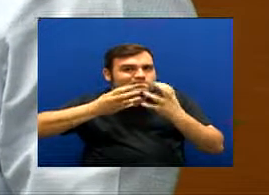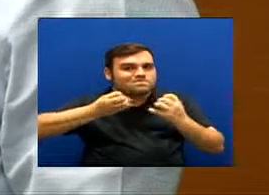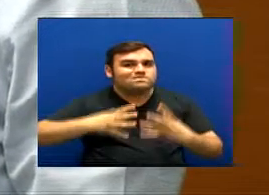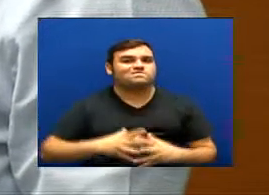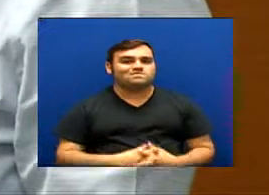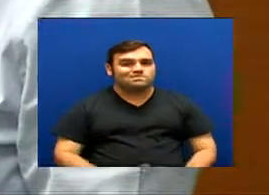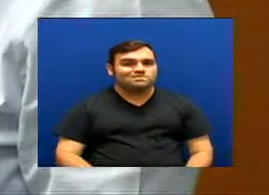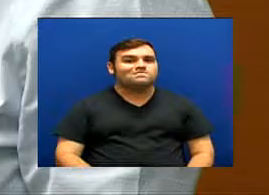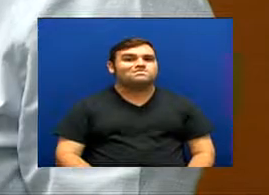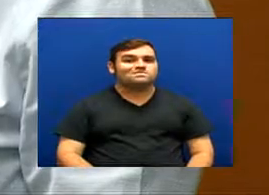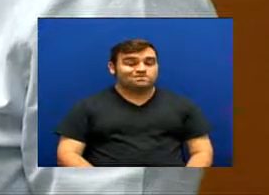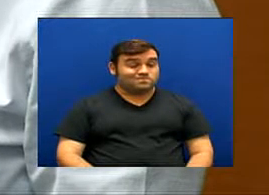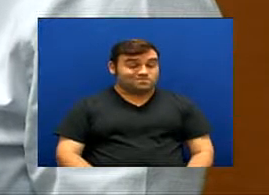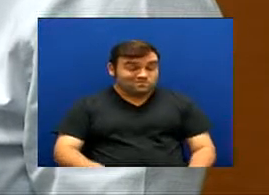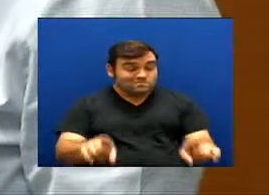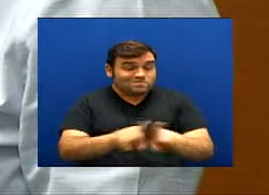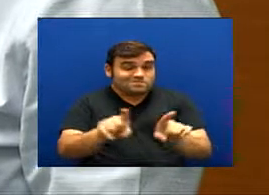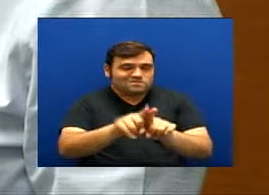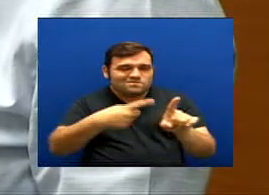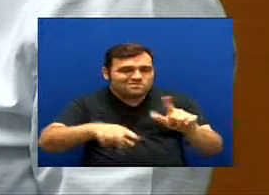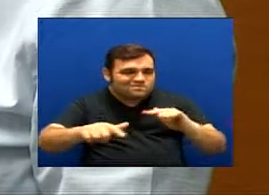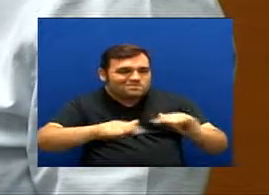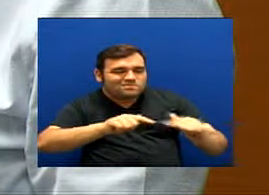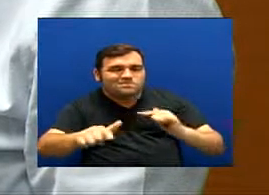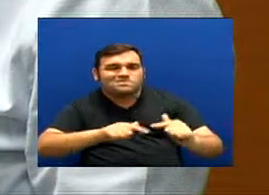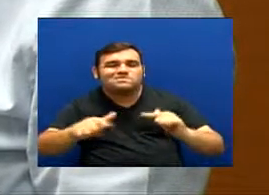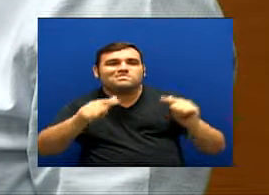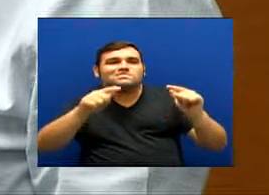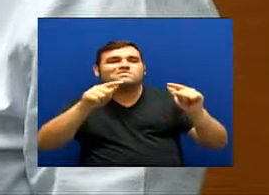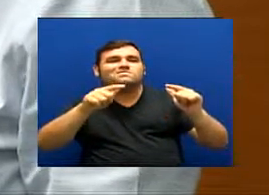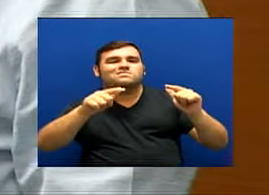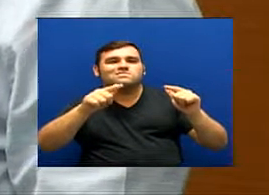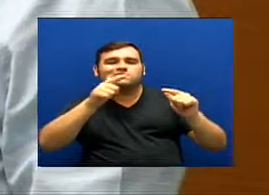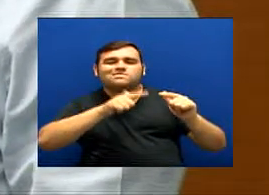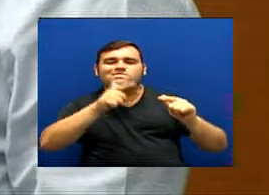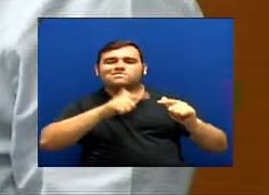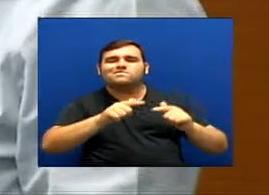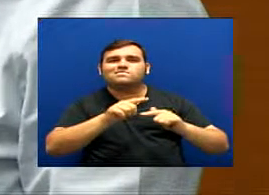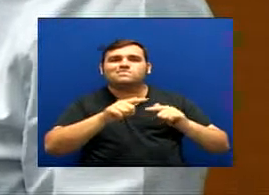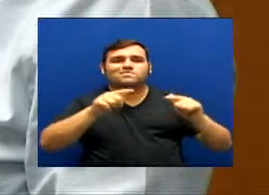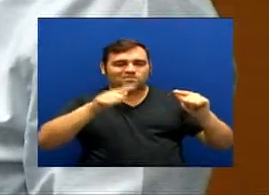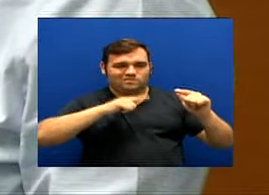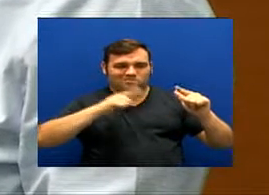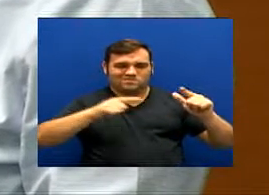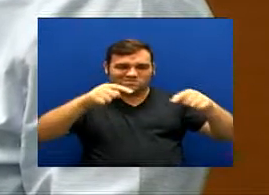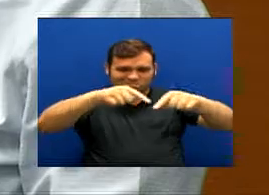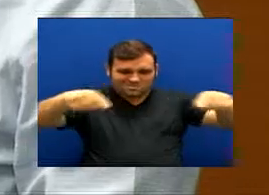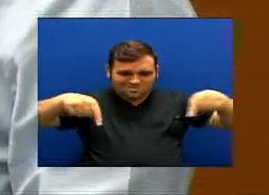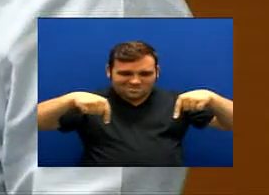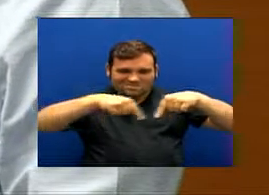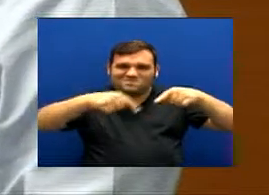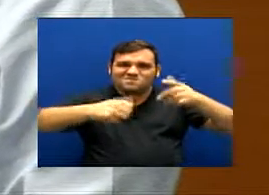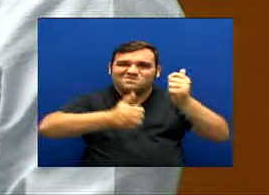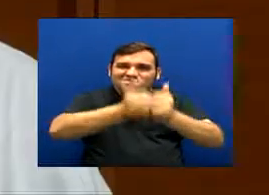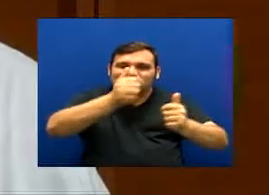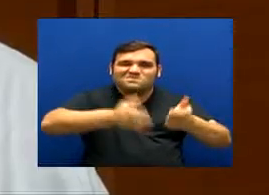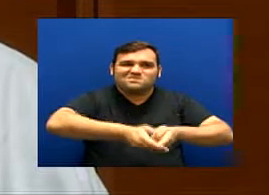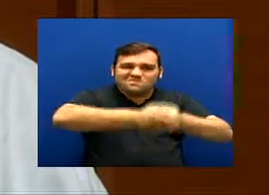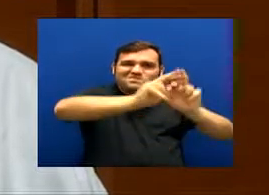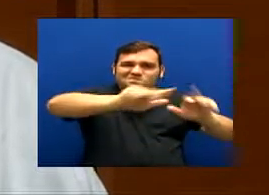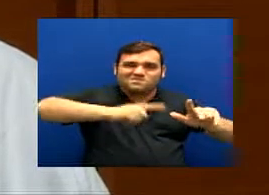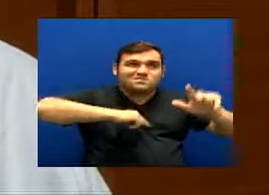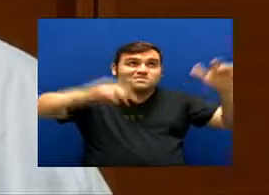Mundo, lugar que engrossa os altos índices de pobreza, marginalidade, falta de trabalho e oportunidades. Neste